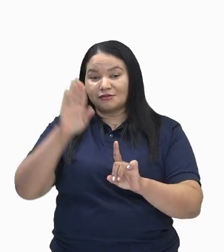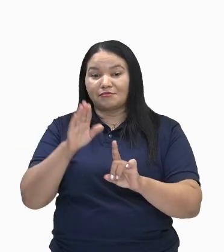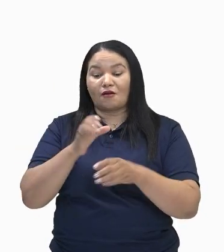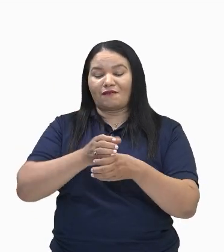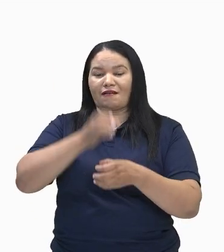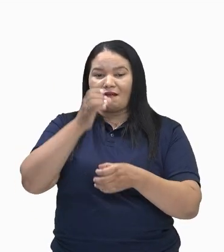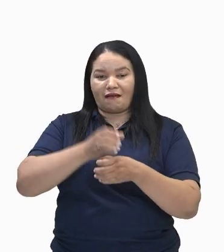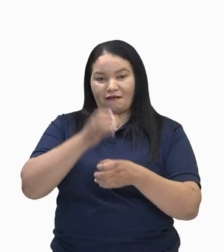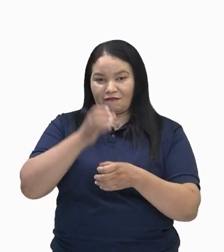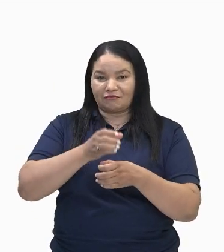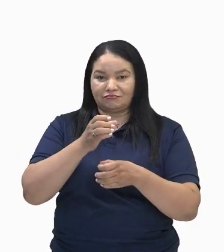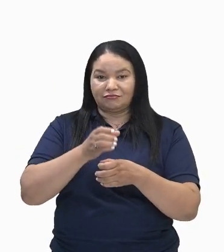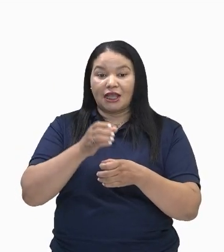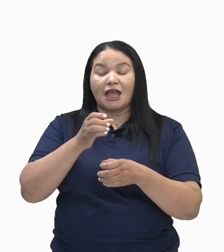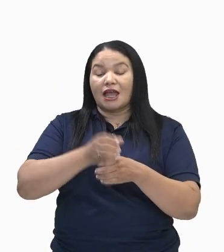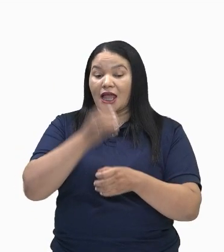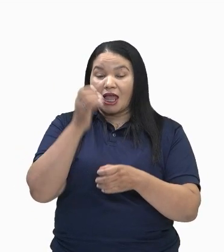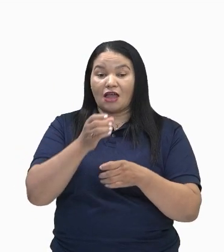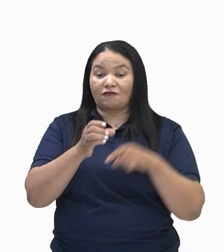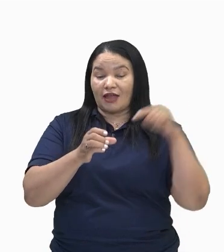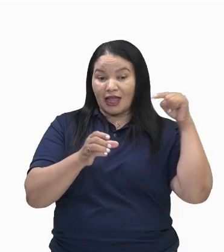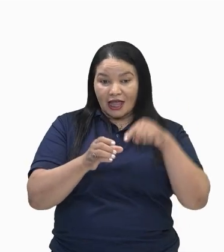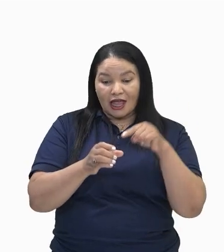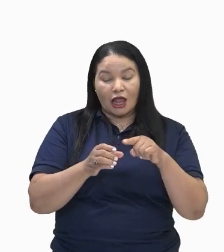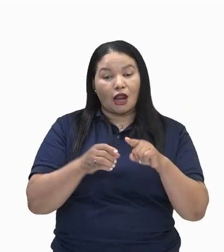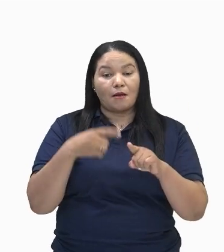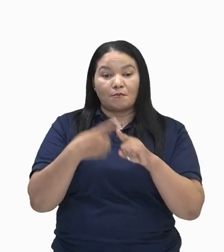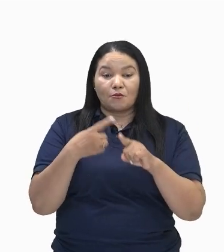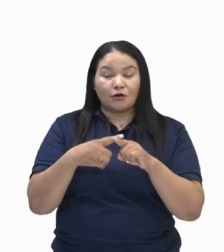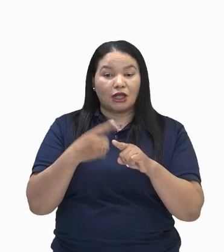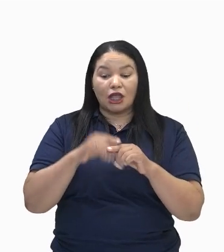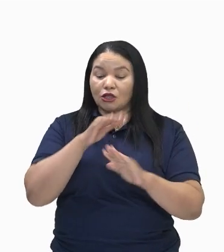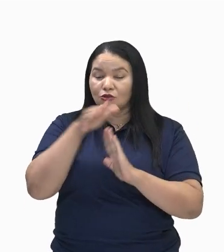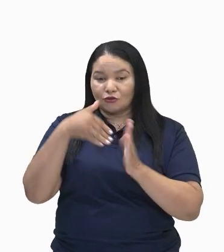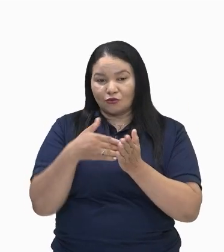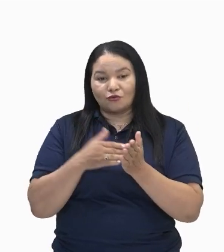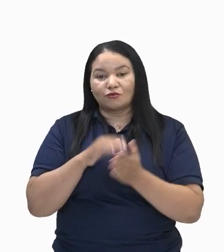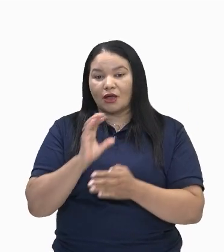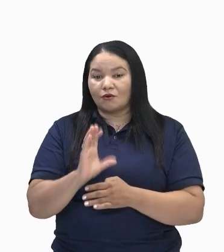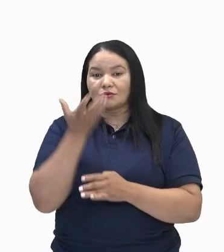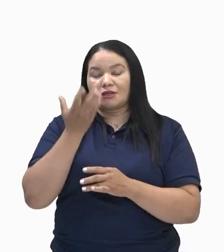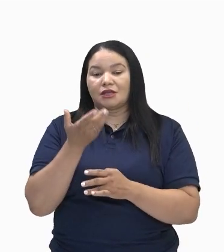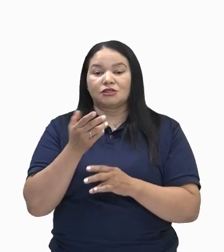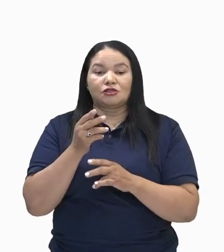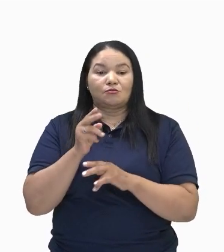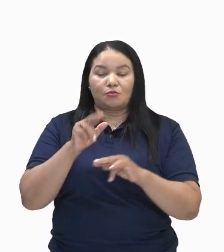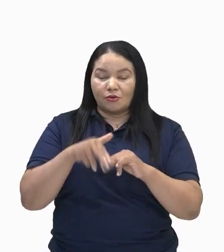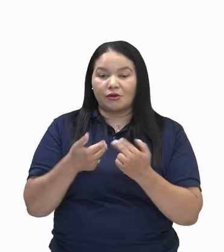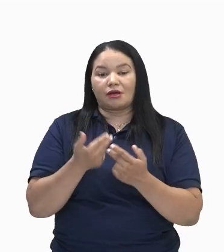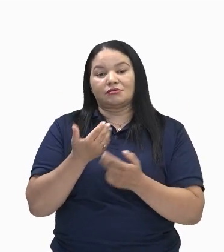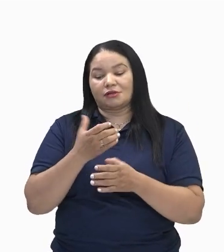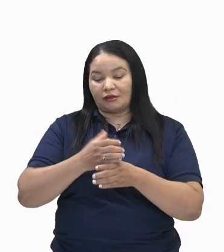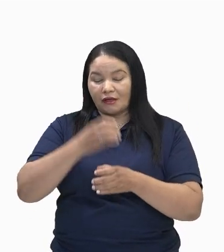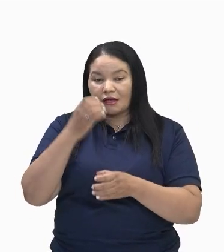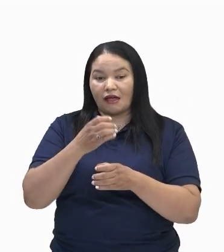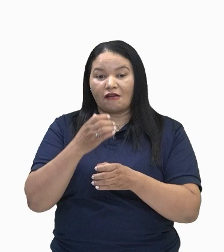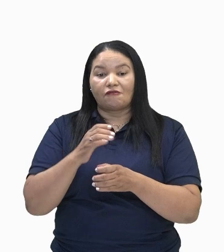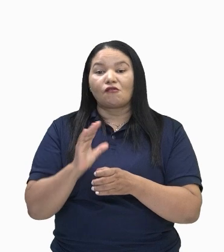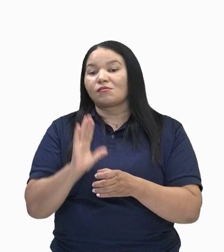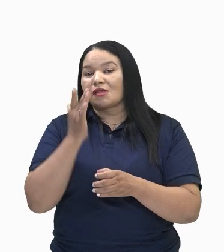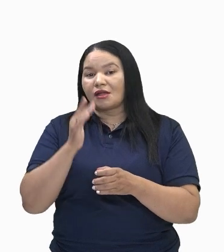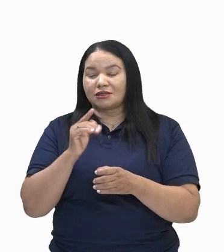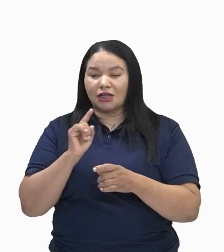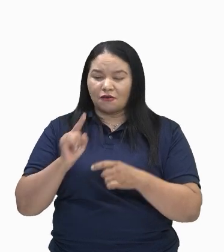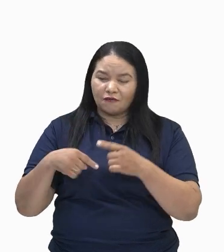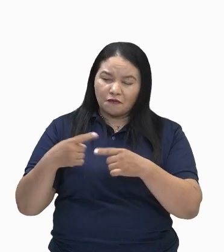personagem principal, porque todo o desenrolar da ação do vídeo gira em torno do que acontece com ela. Toda a trajetória que